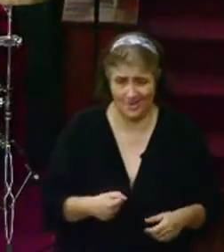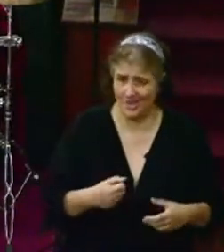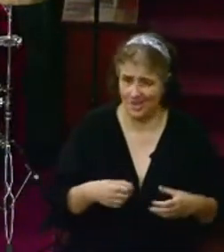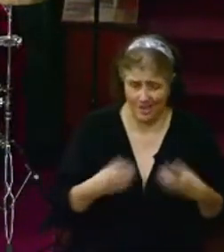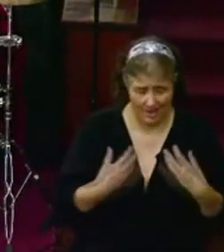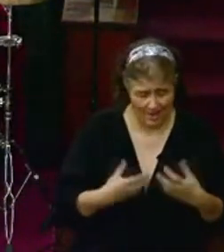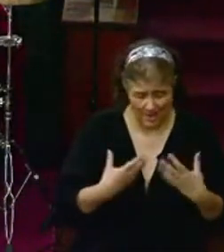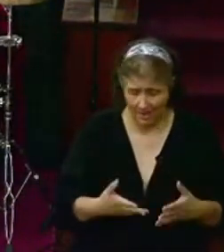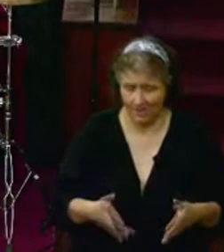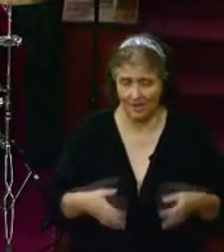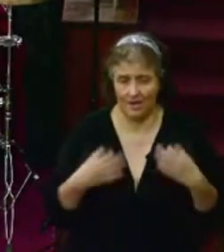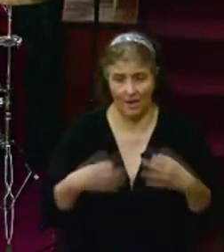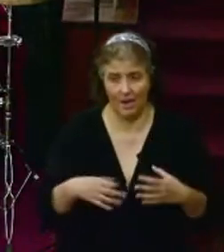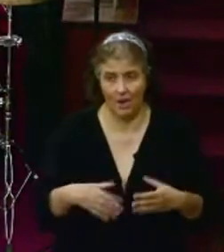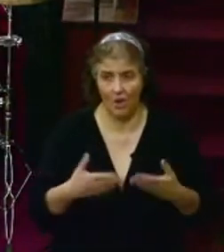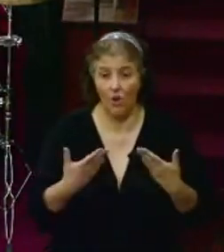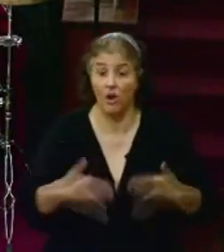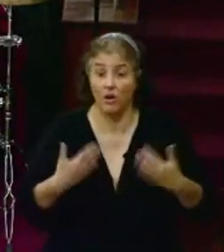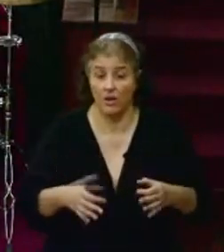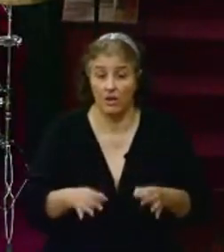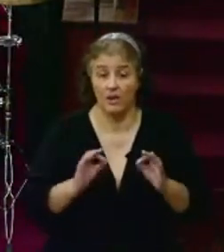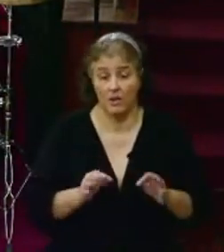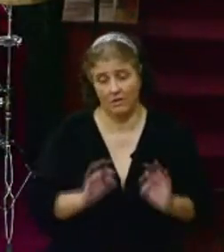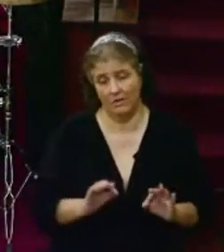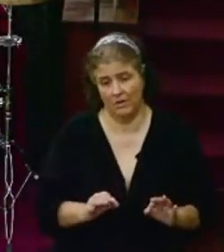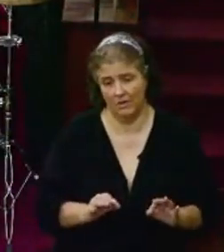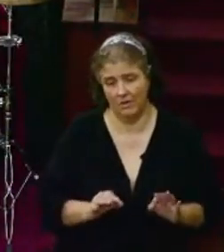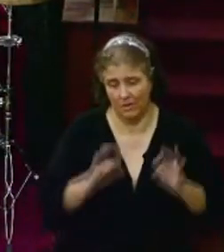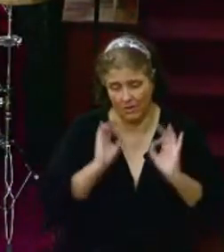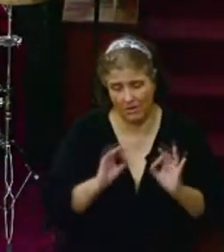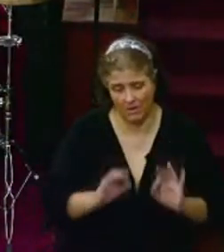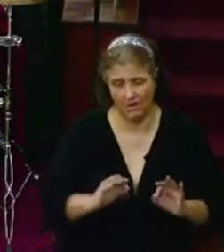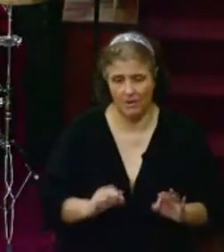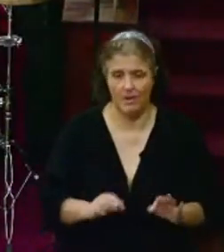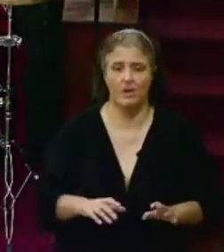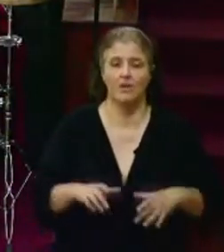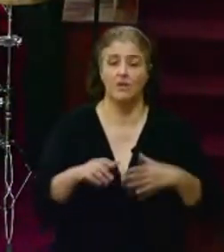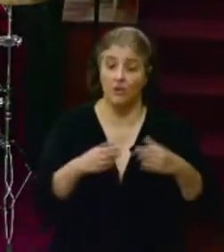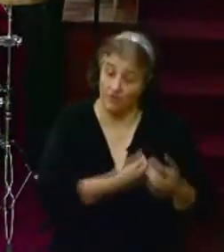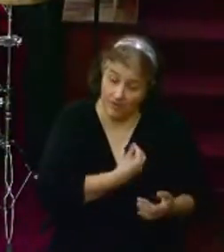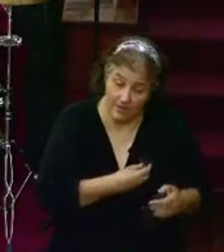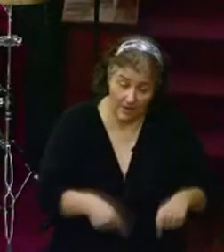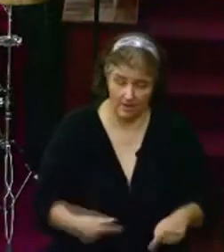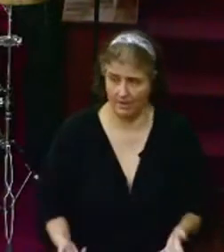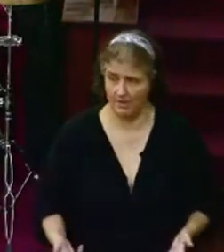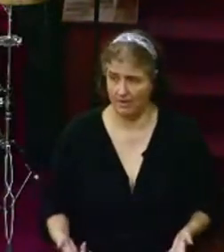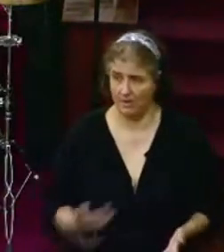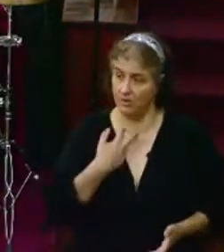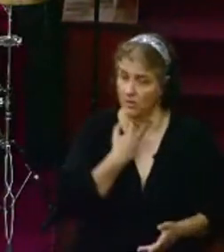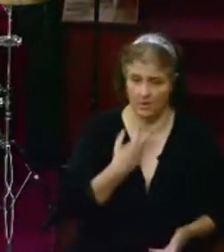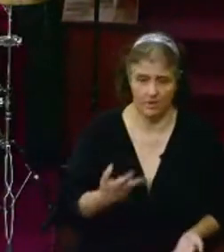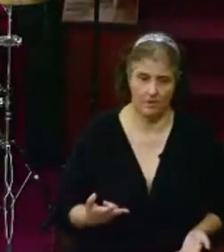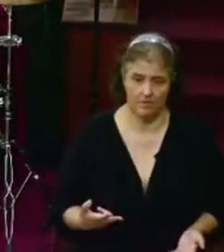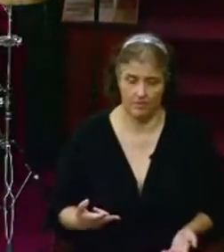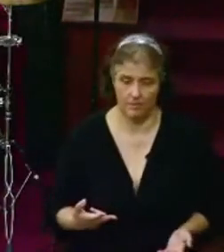têm, a ponto de alguns acharem assim: bom, se eu continuar praticando boas obras, se eu continuar fazendo coisas boas para o